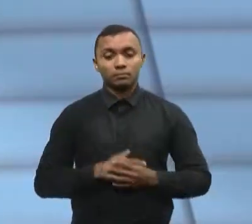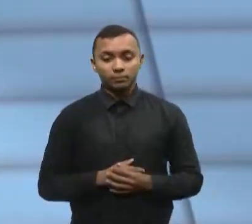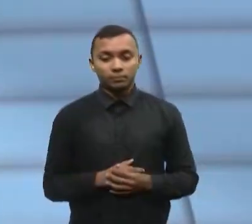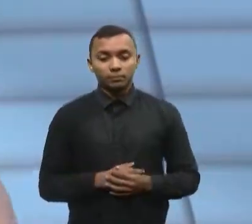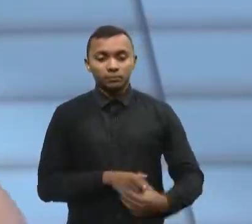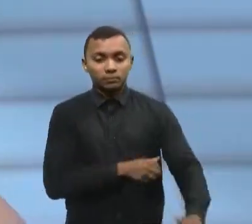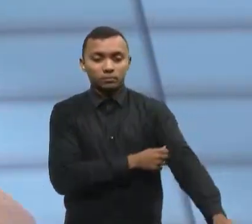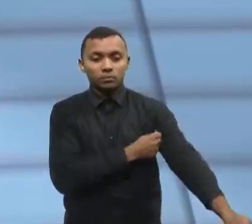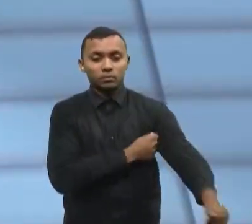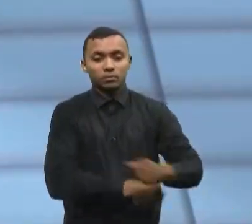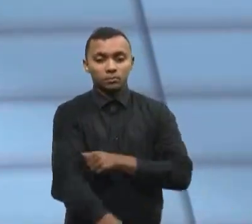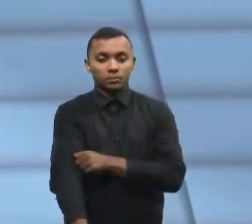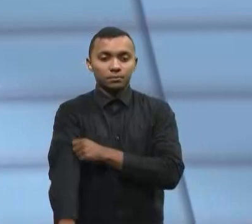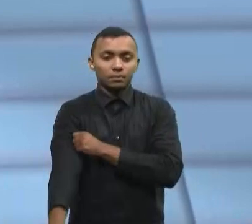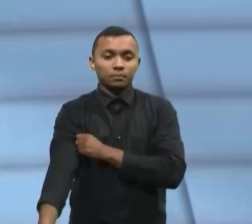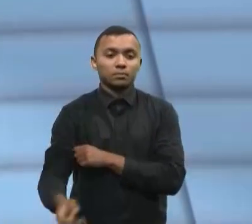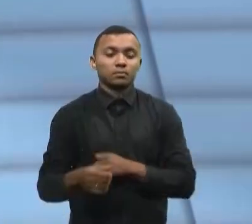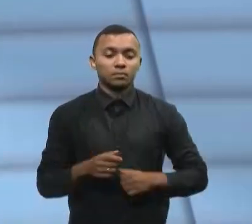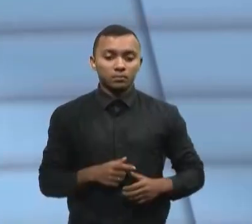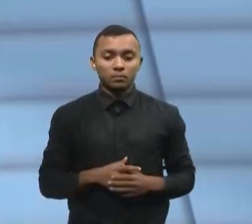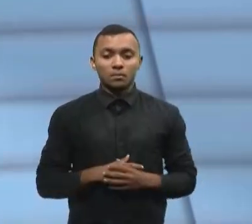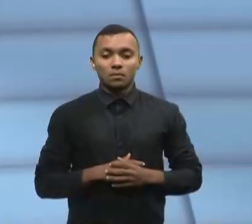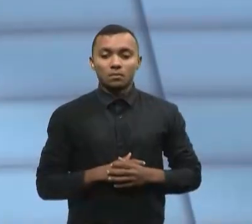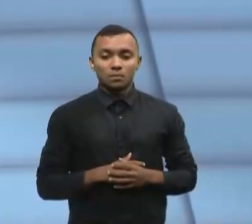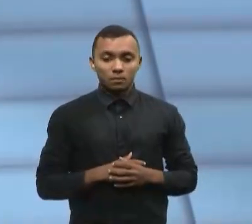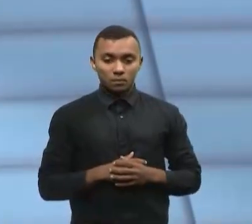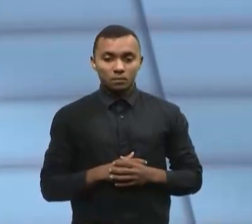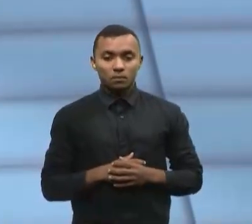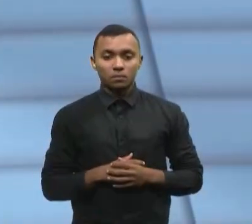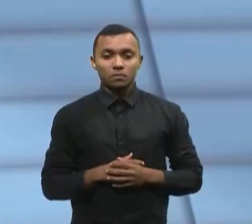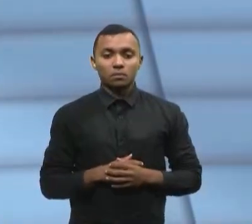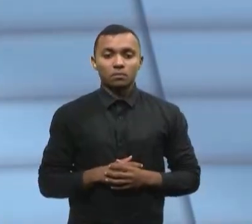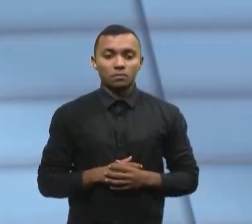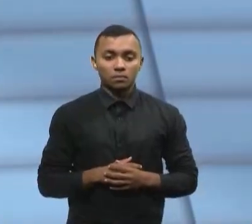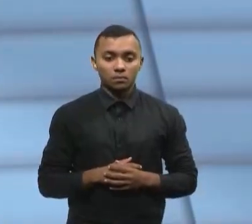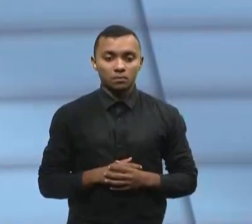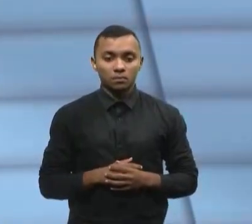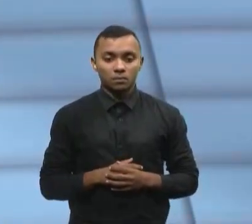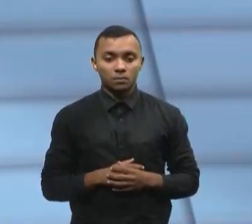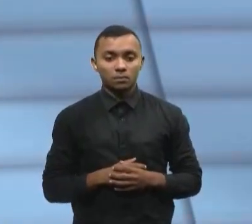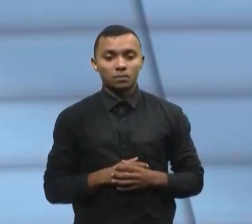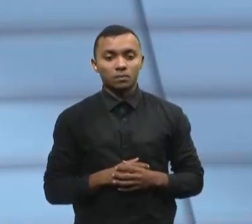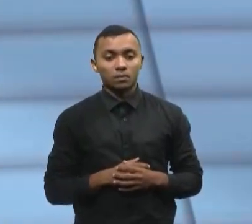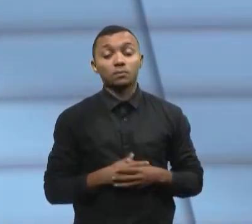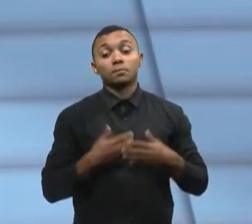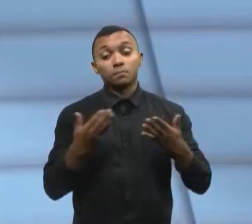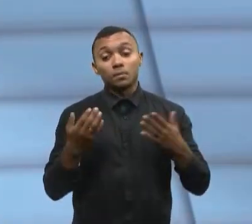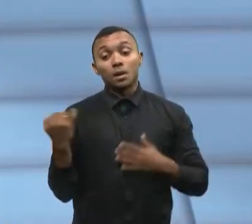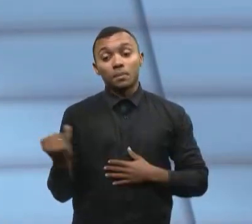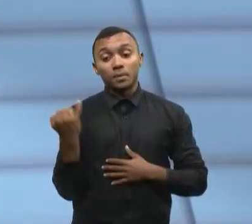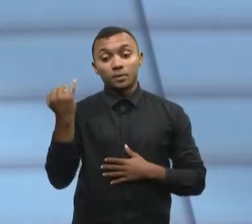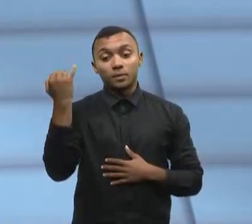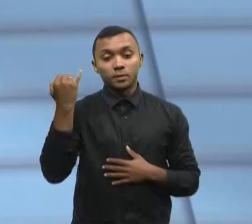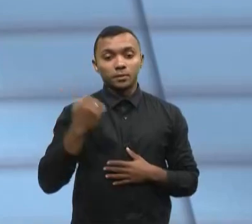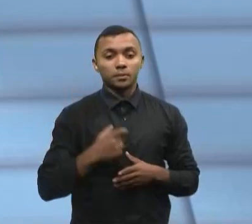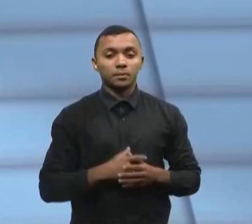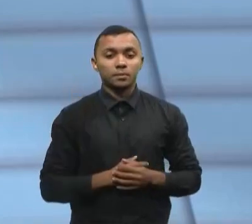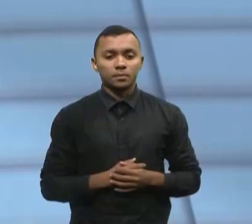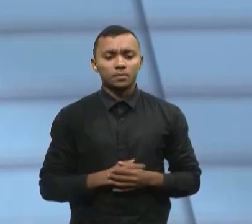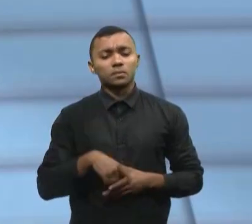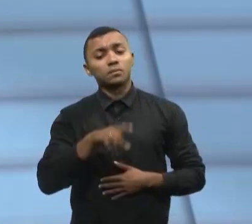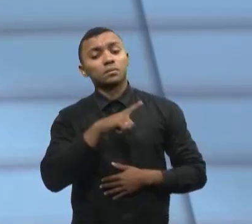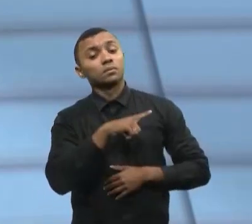grande, foi um grande estudioso. É o ser no meio em que ele está inserido. Por isso, a importância de ser um gestalt terapeuta. Tem até a pedagogia,